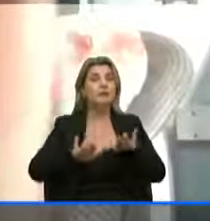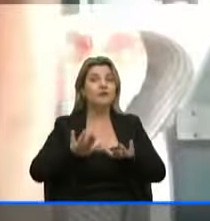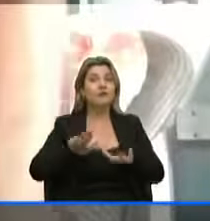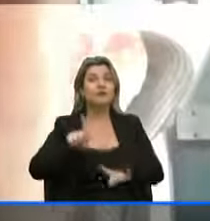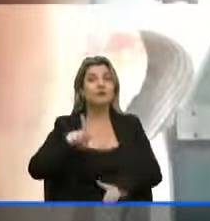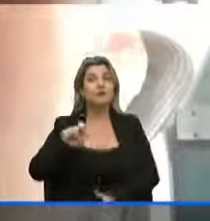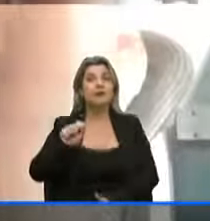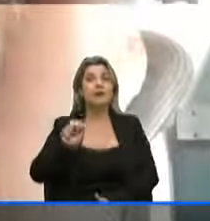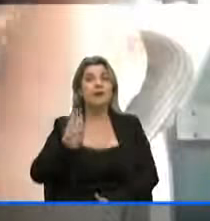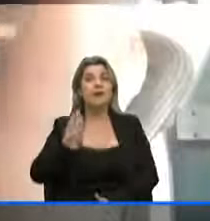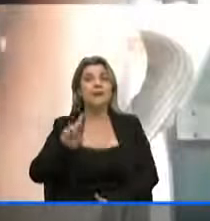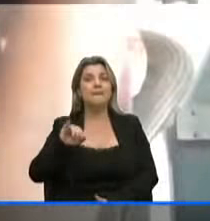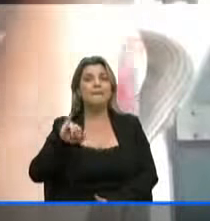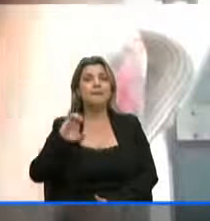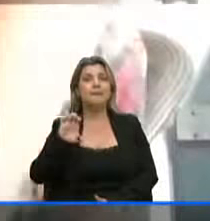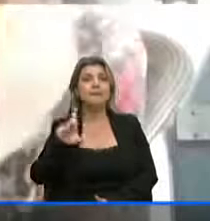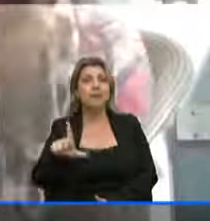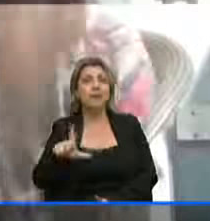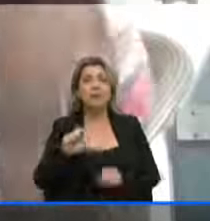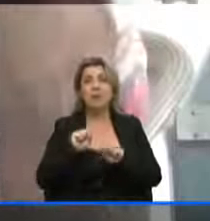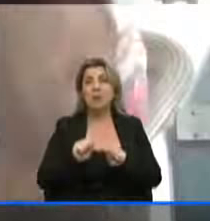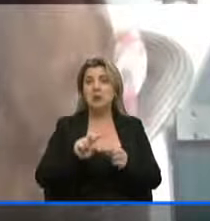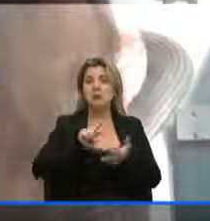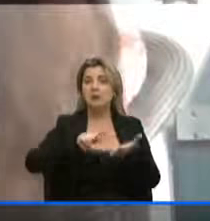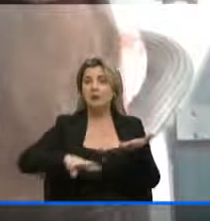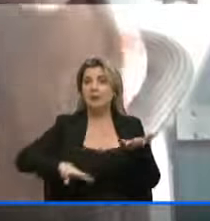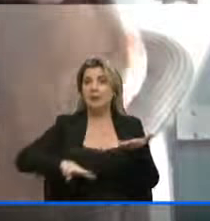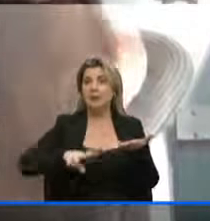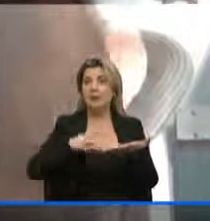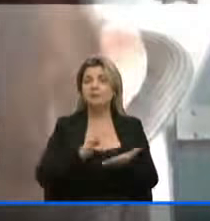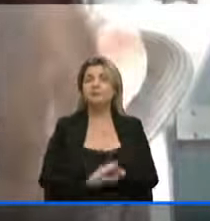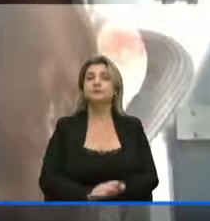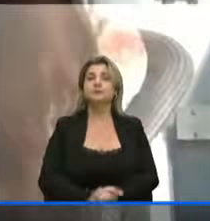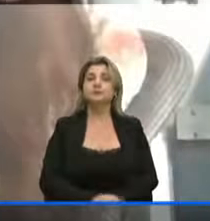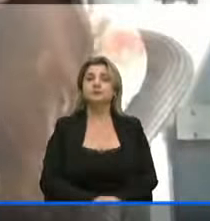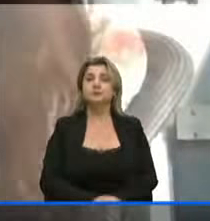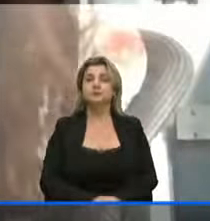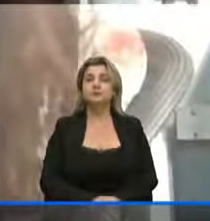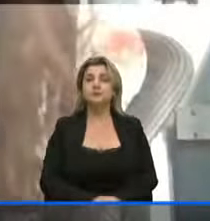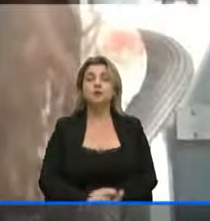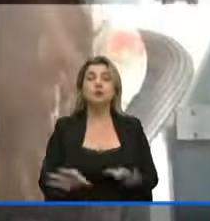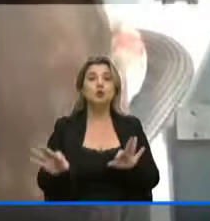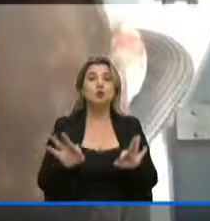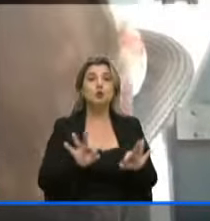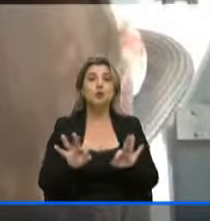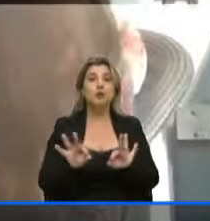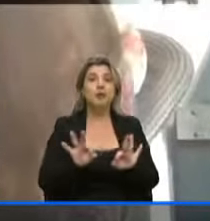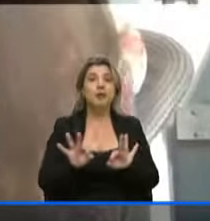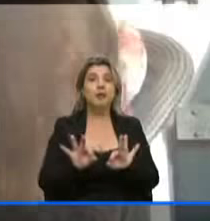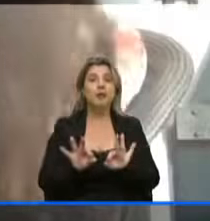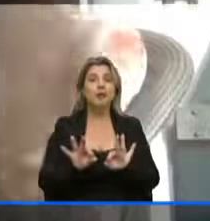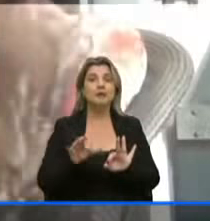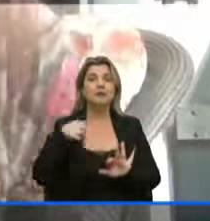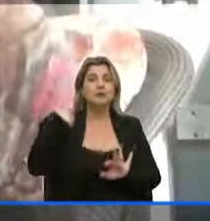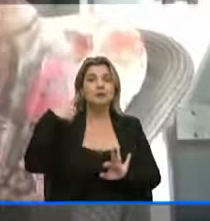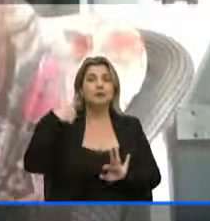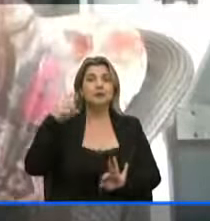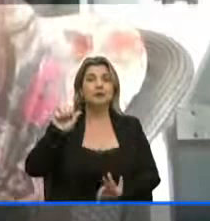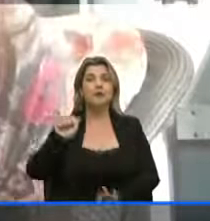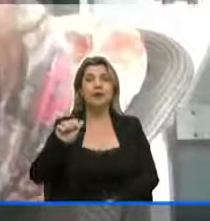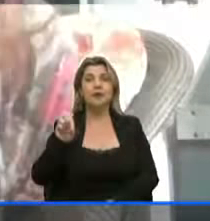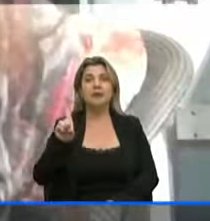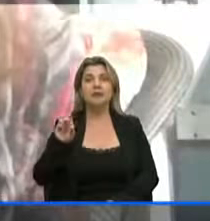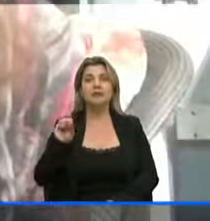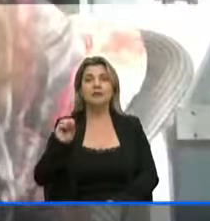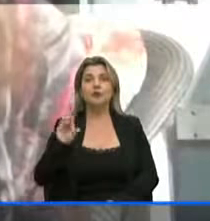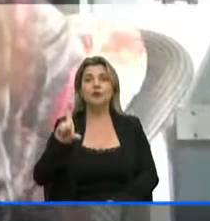não sei se tem base regimental, mas não vejo problema, do projeto deputado Adolfo Brito. Gabriel